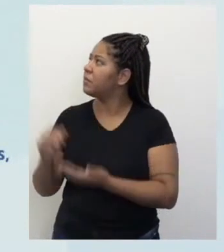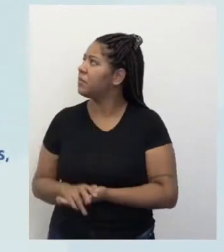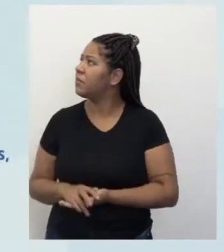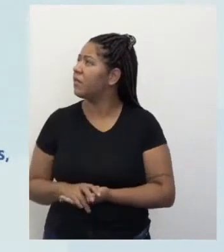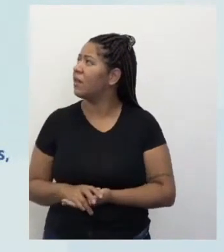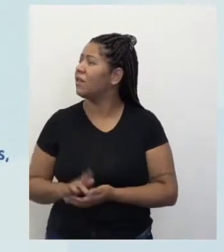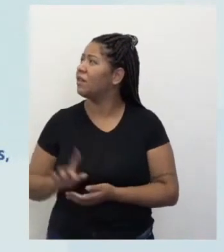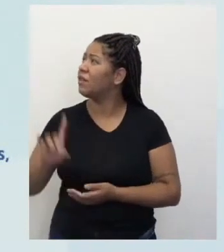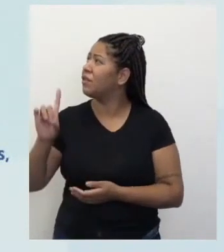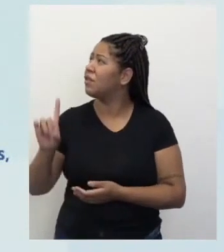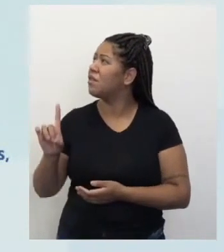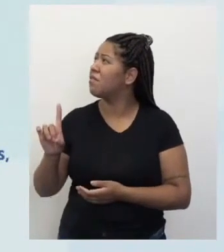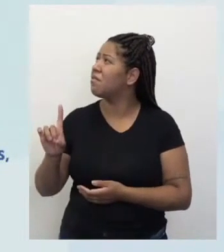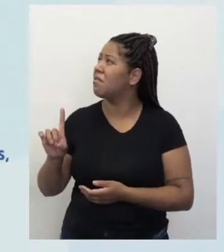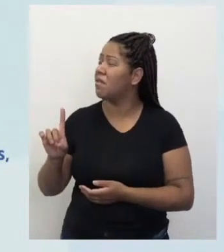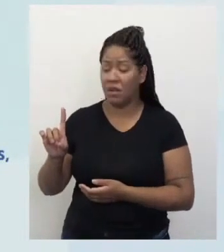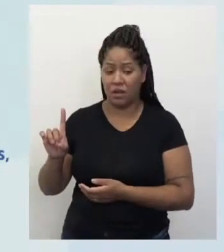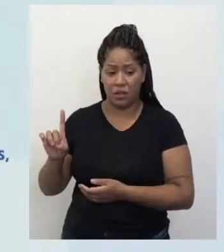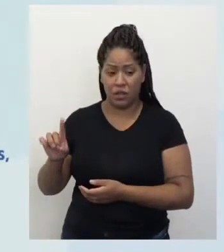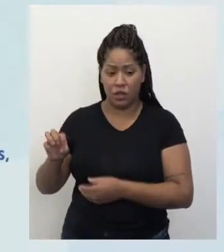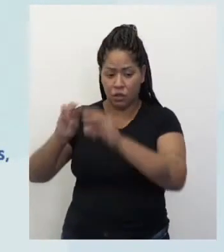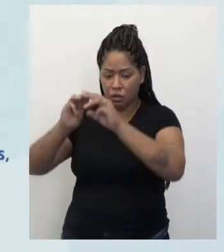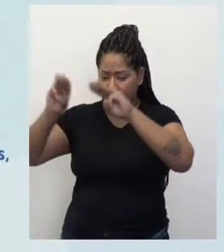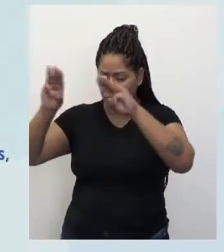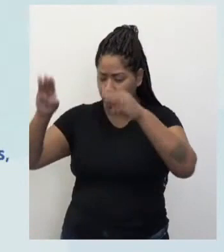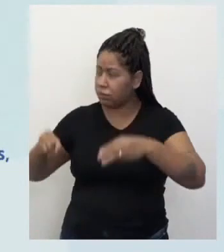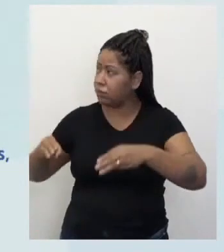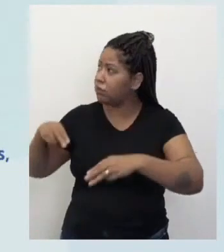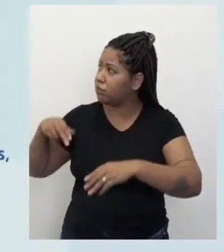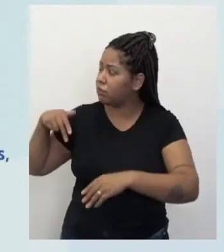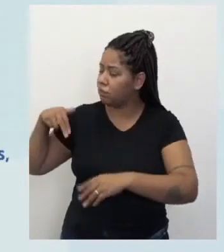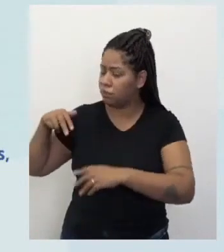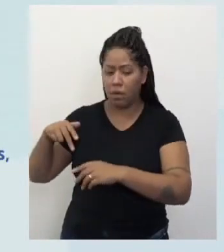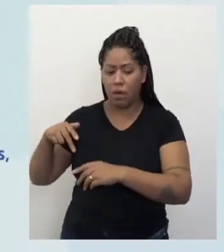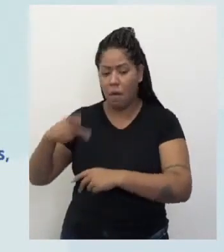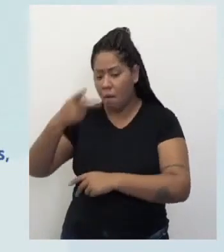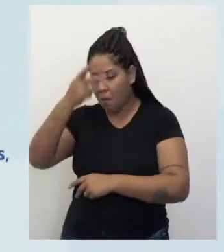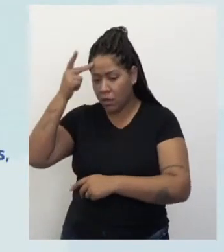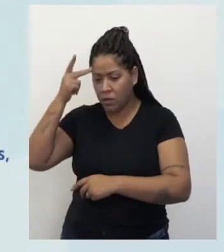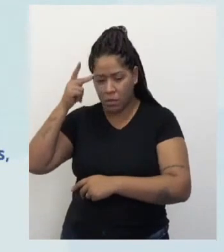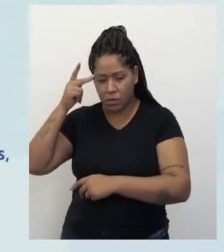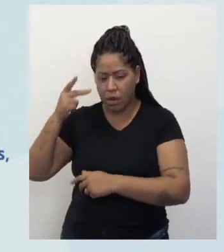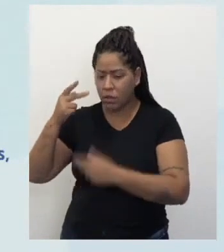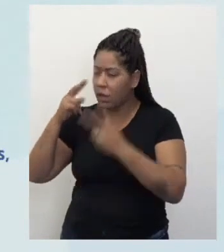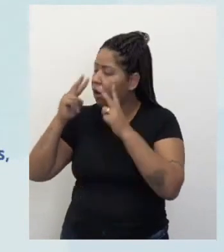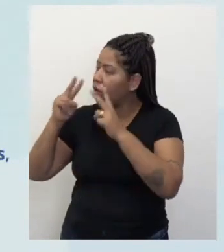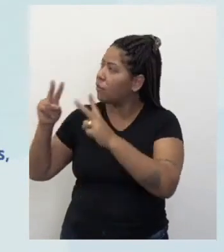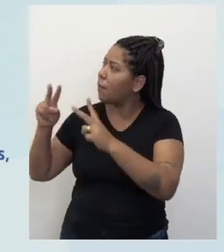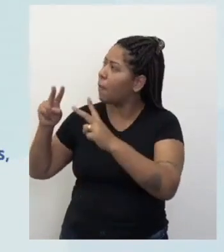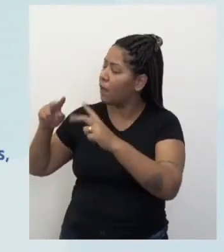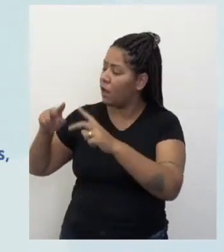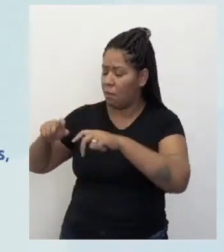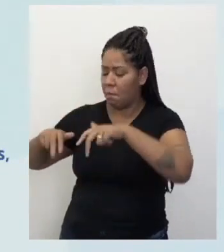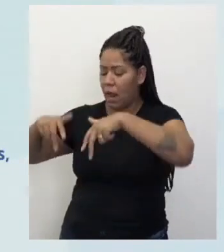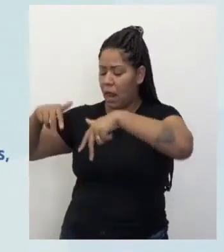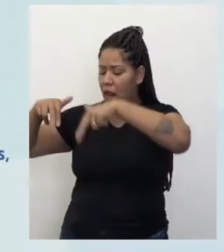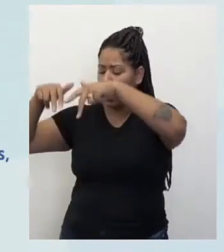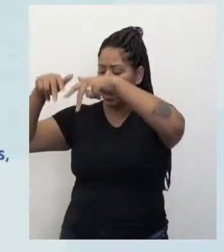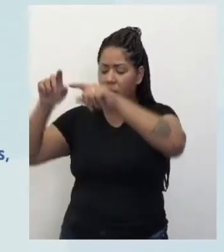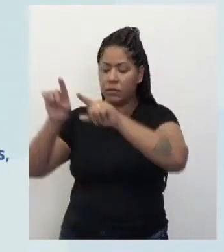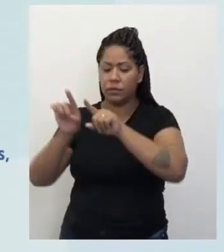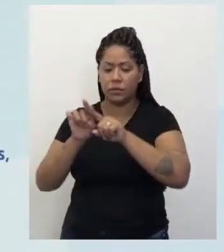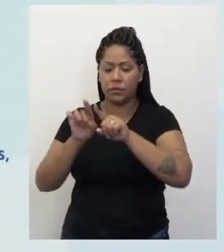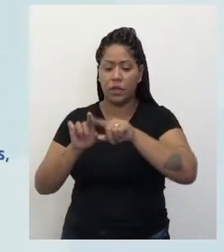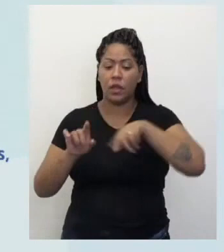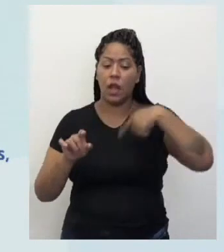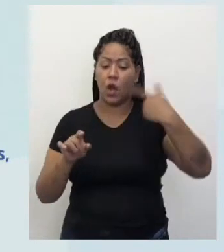direita, nós temos visitantes no Museu do Louvre, essa foto, se eu não me engano, é de 2017, e a imagem seguinte é do Museu Nacional do